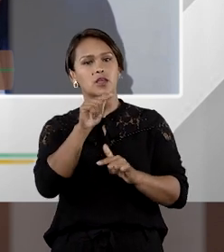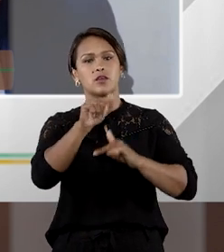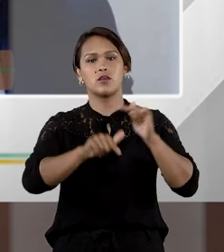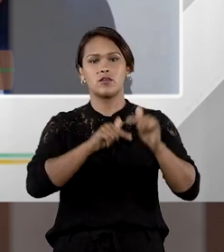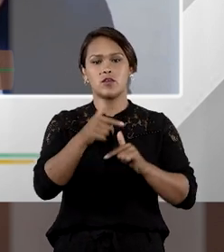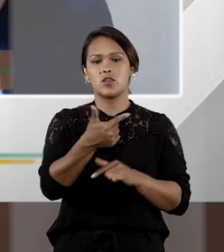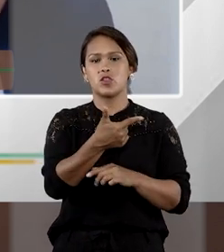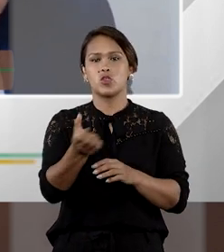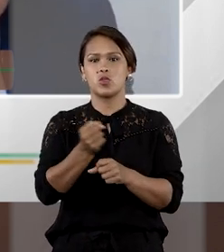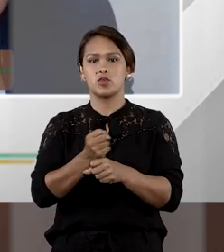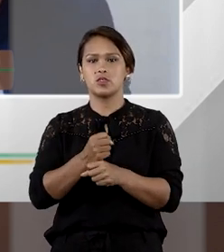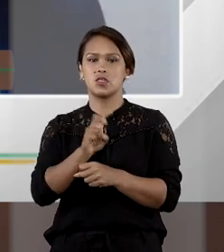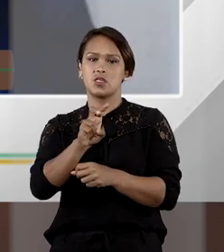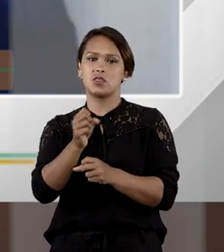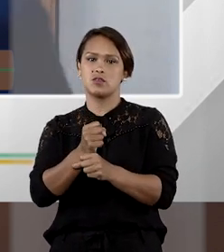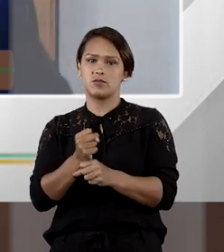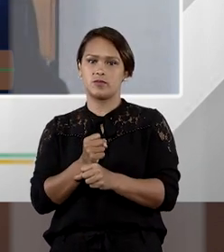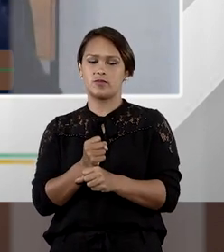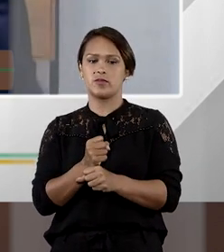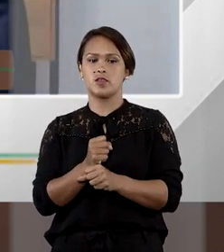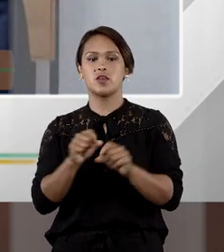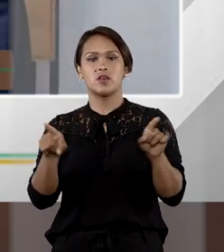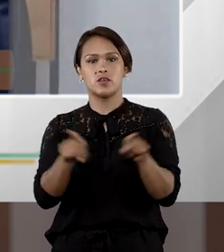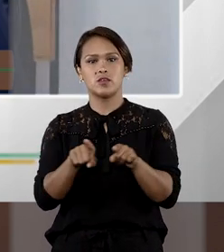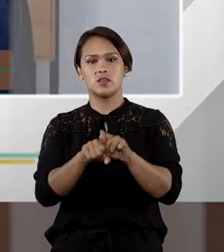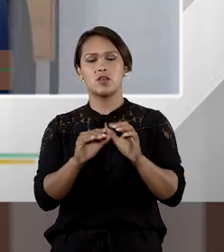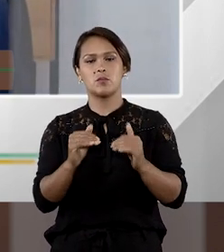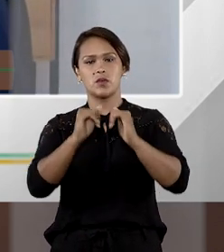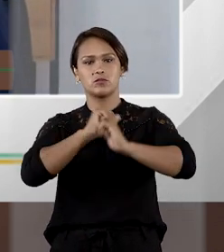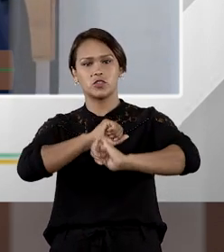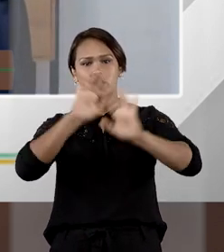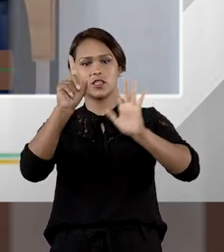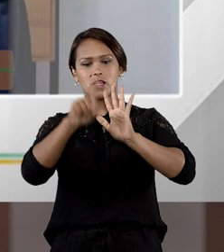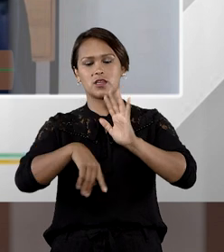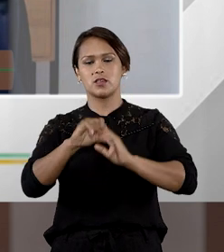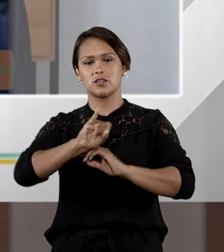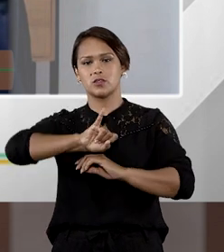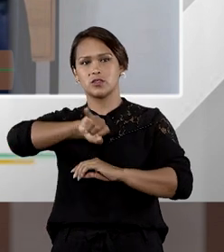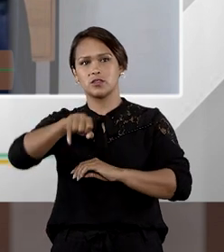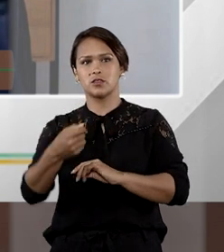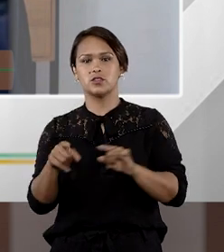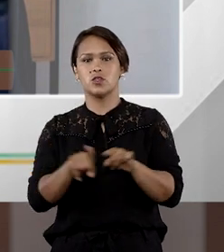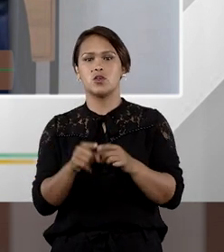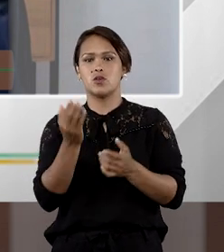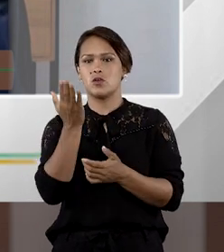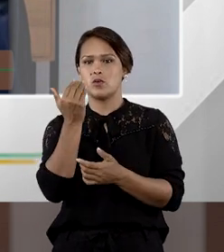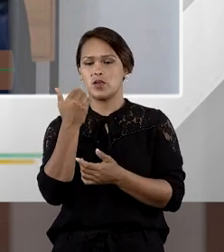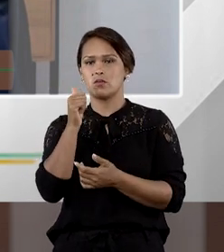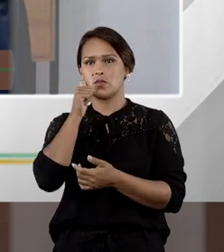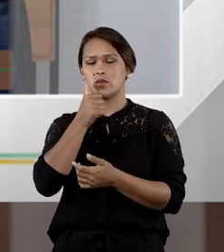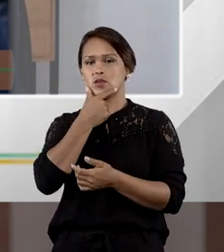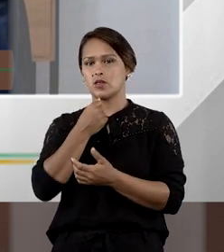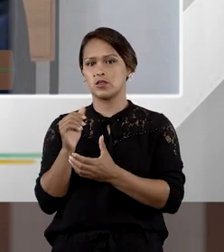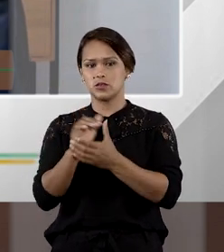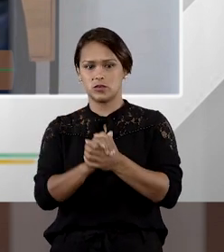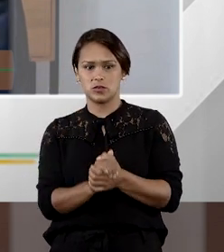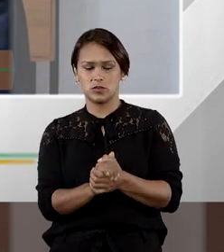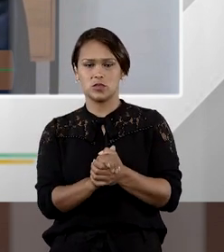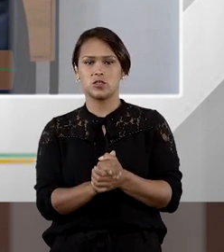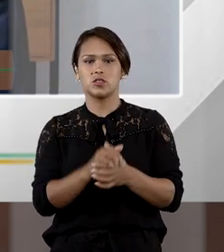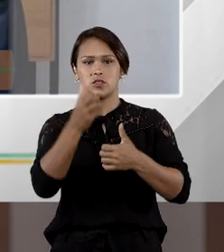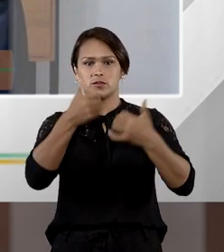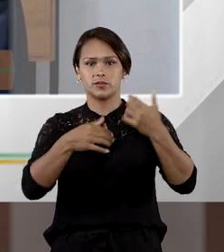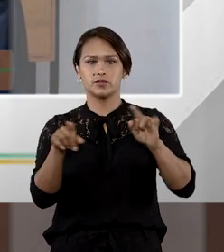de 2 anos, de 5 anos, né? Então, isso também foi cristalizado no STJ, né? Os alimentos entre os cônjuges, Fátima, eu esqueci de